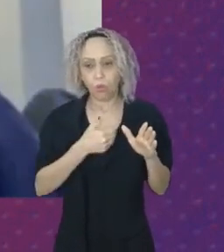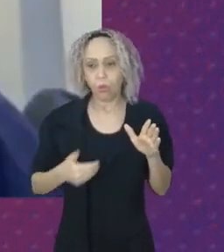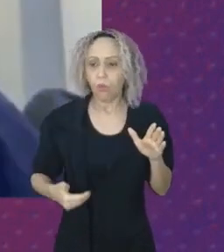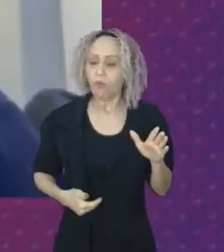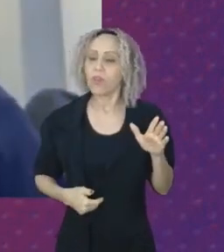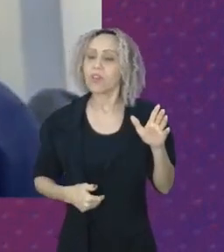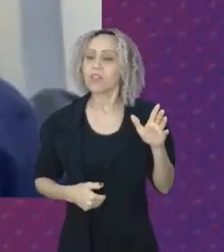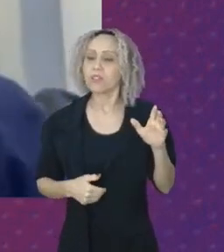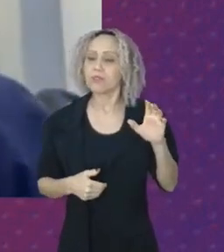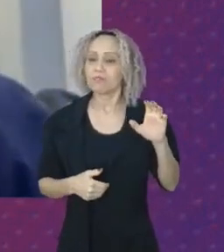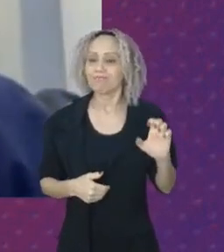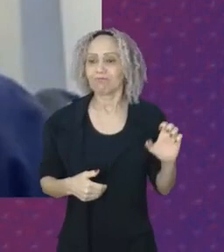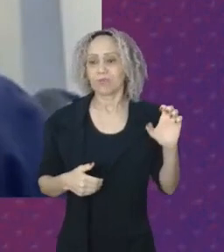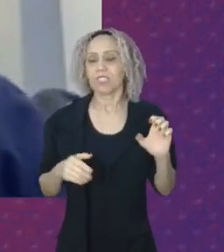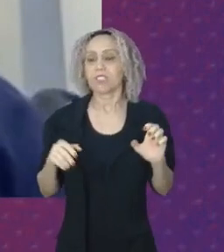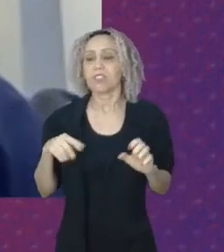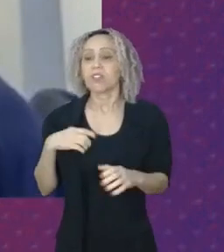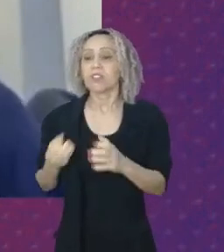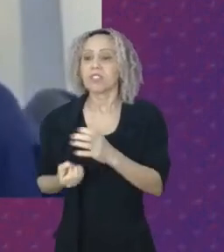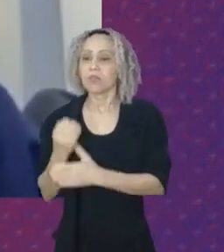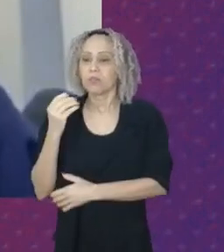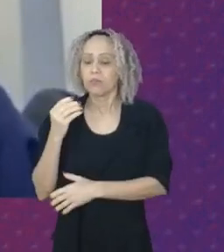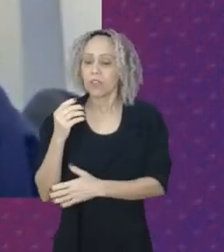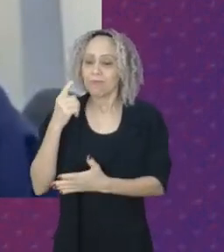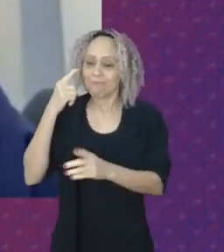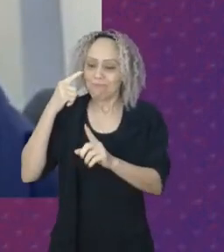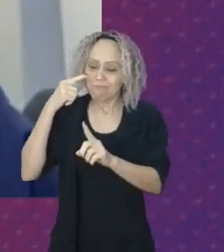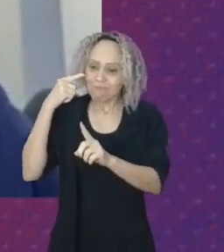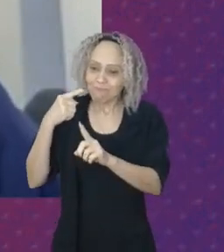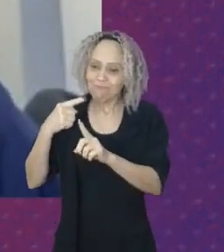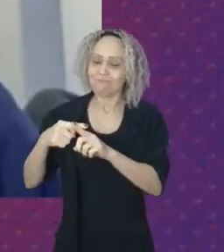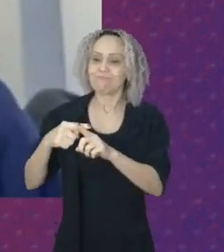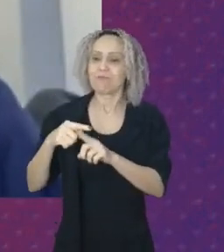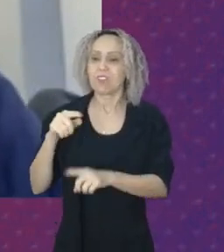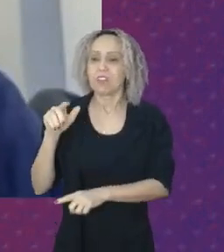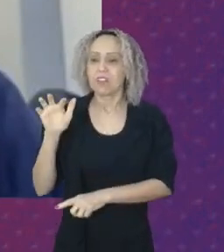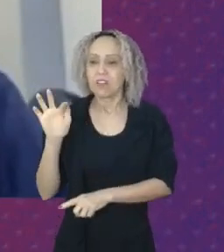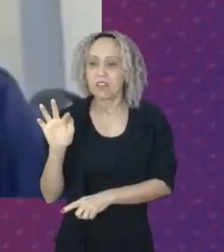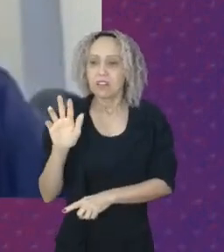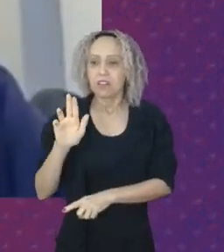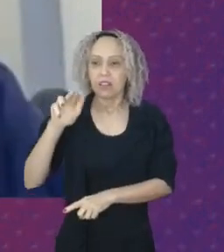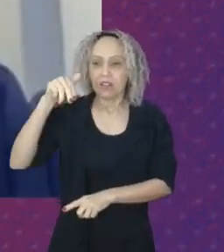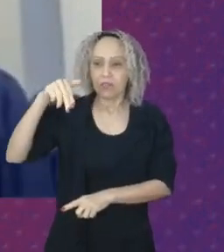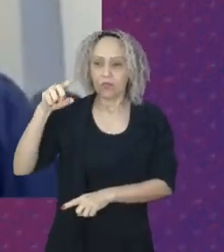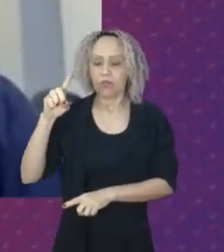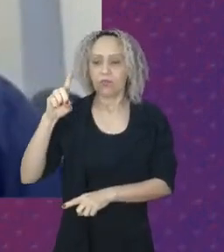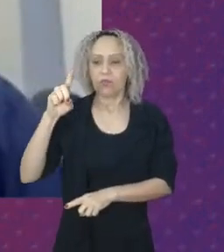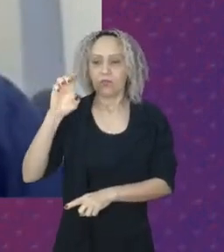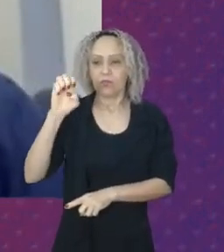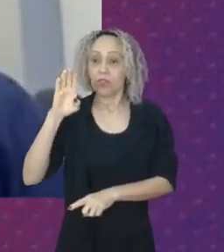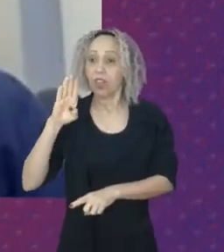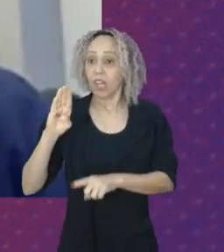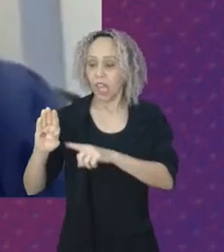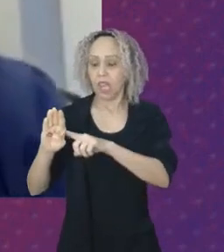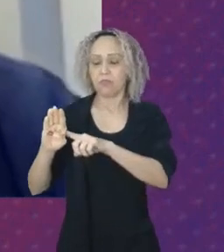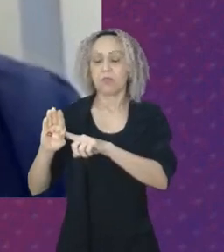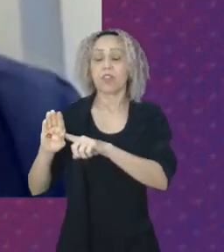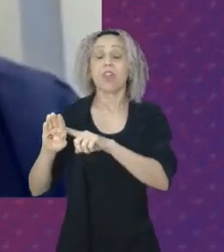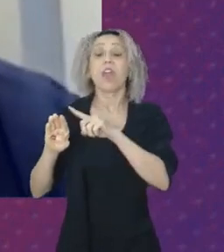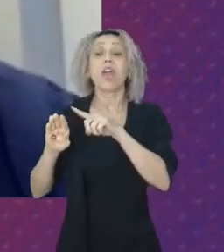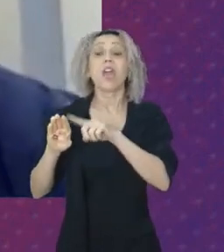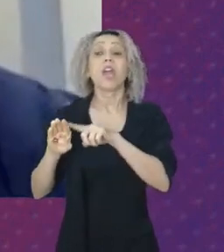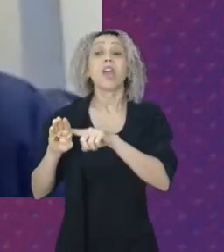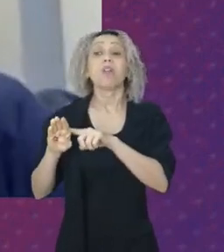de financiamento da educação, é uma ferramenta que produz equidade, porque